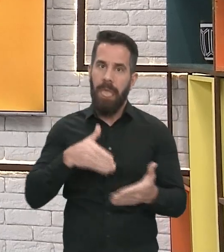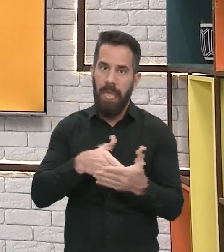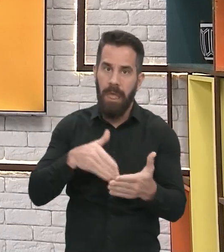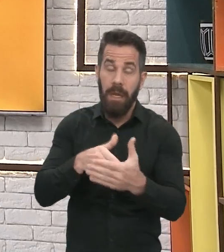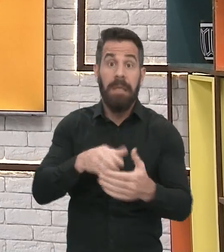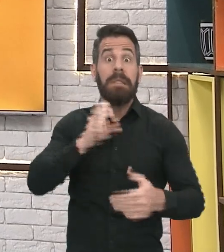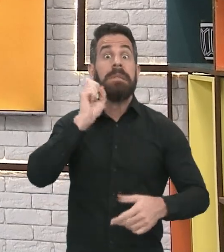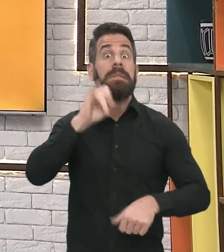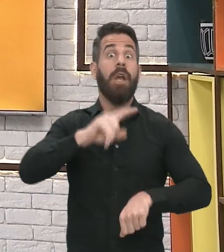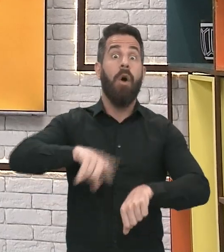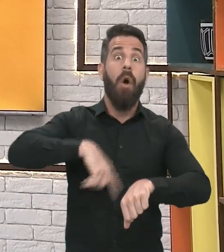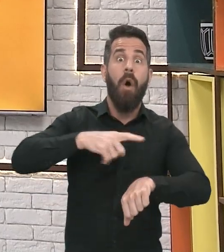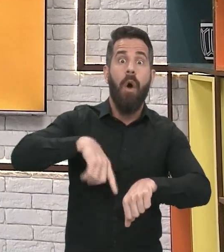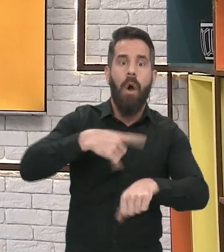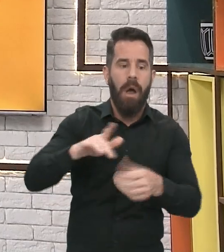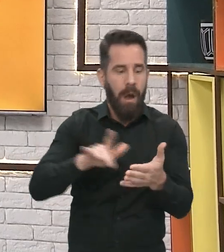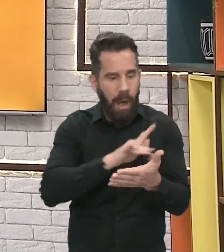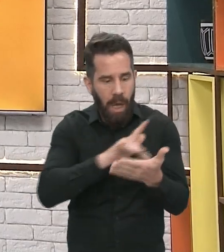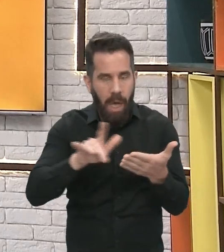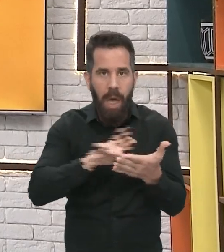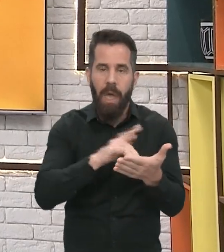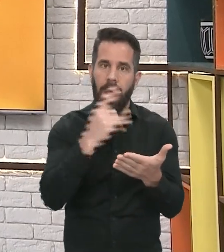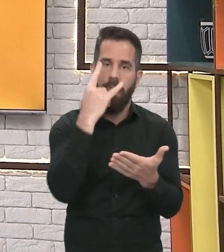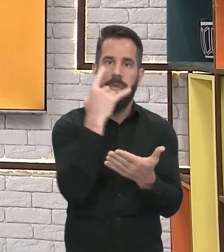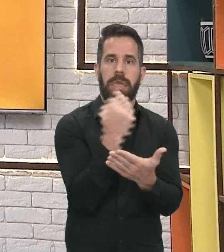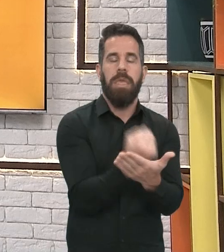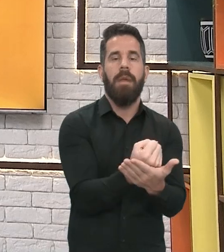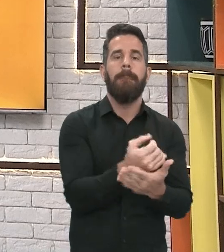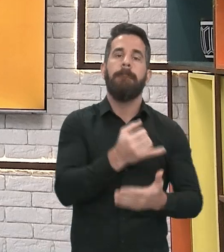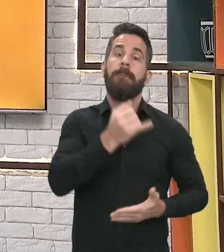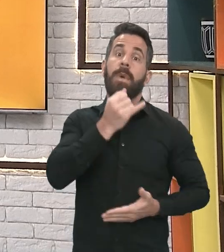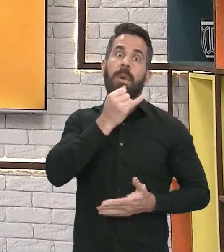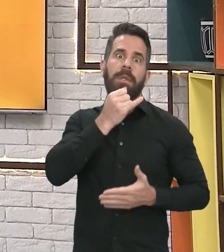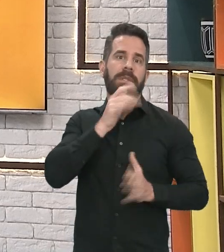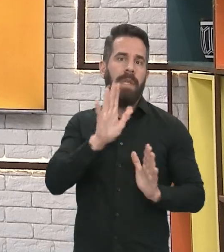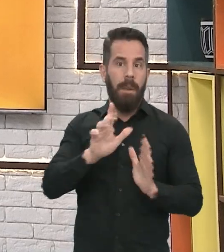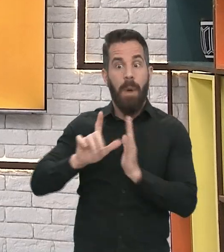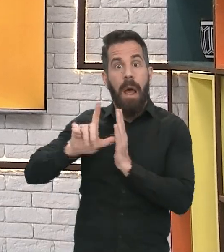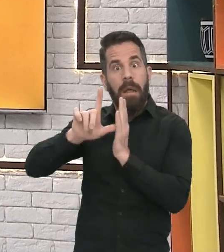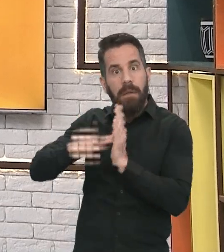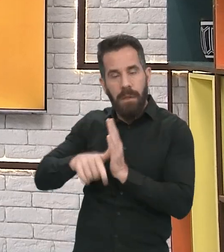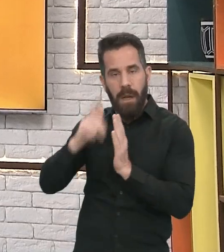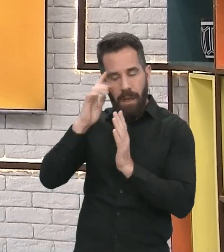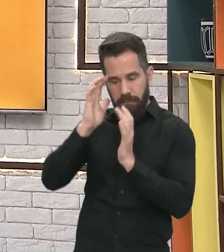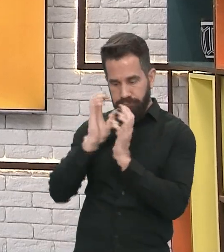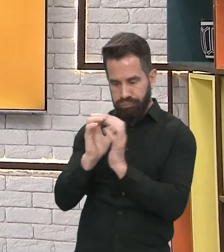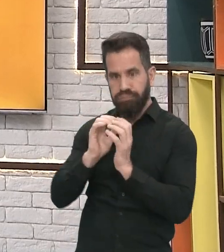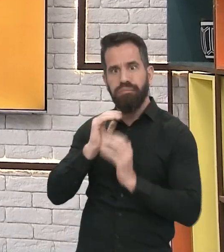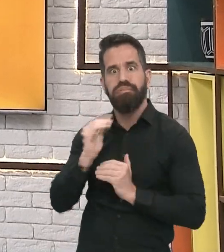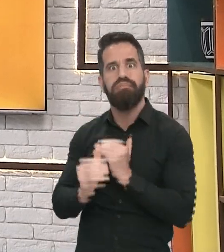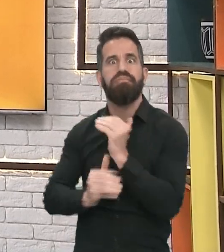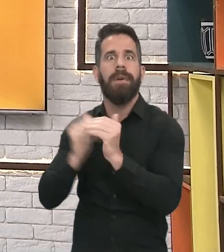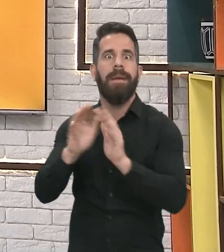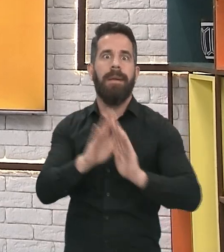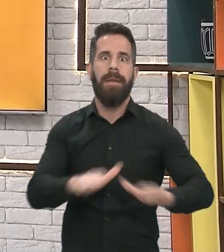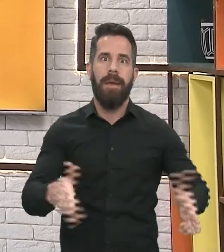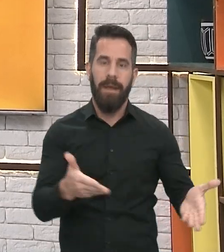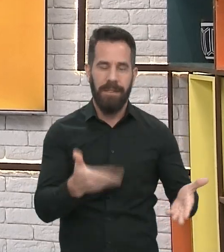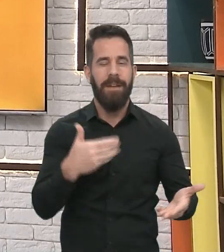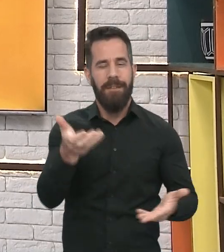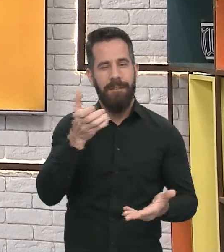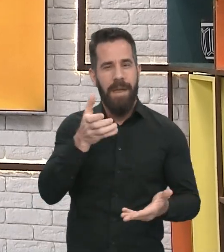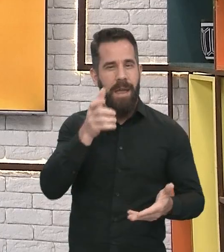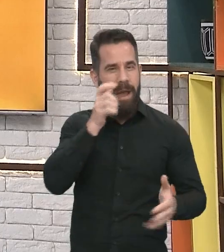uso excessivo dos dispositivos, como por exemplo o atraso no desenvolvimento das crianças. Fique com a gente, o Mundo